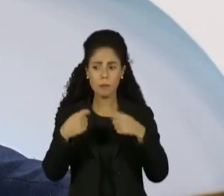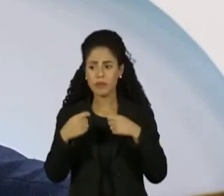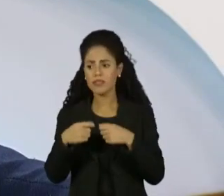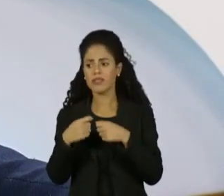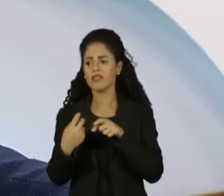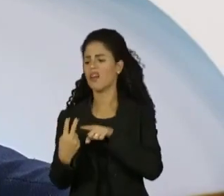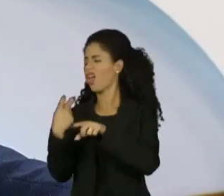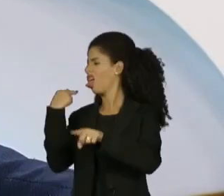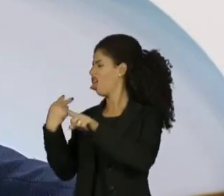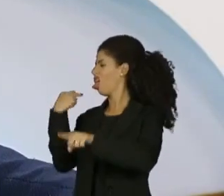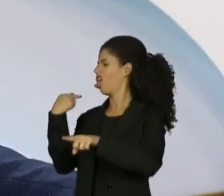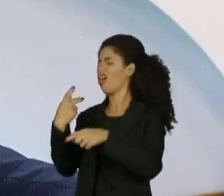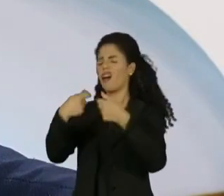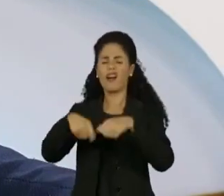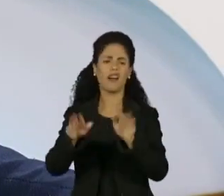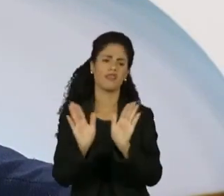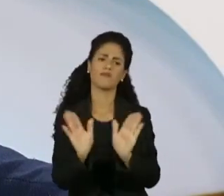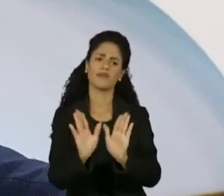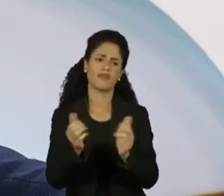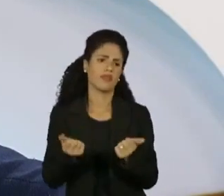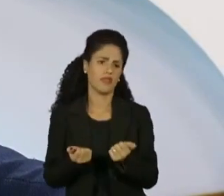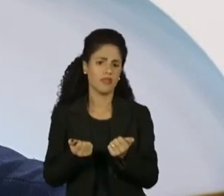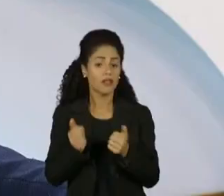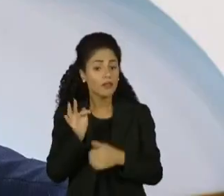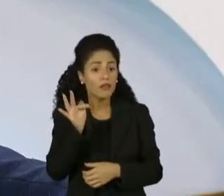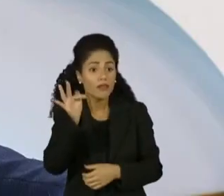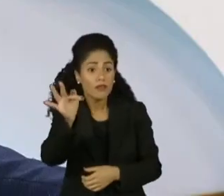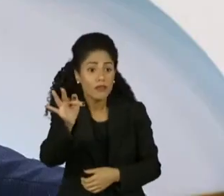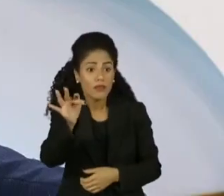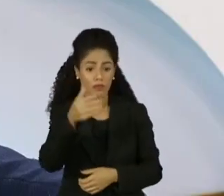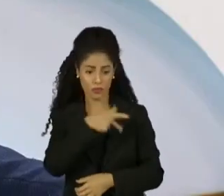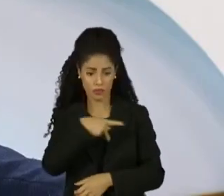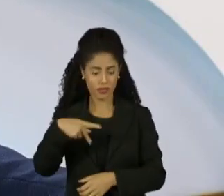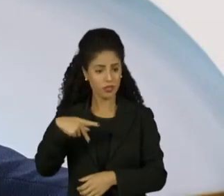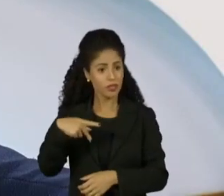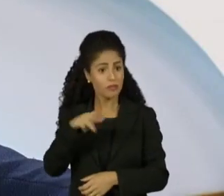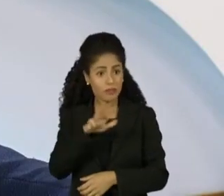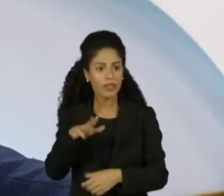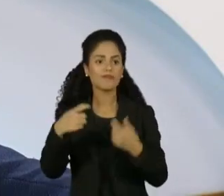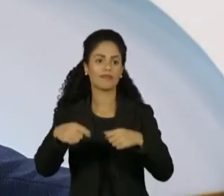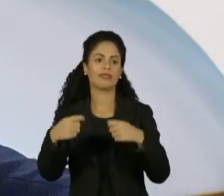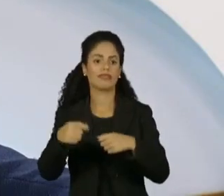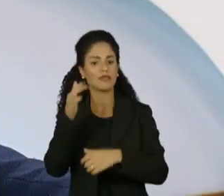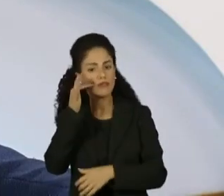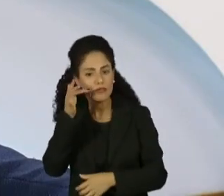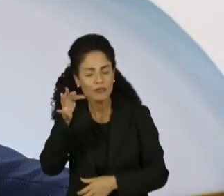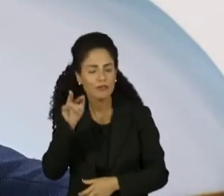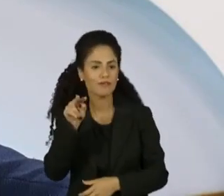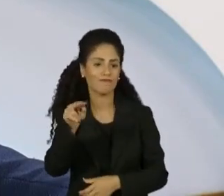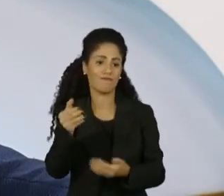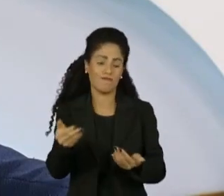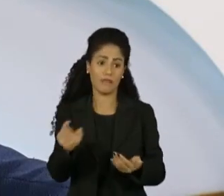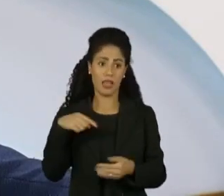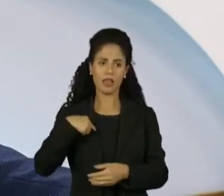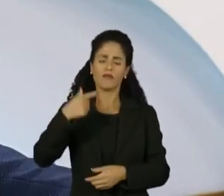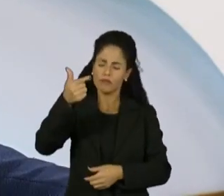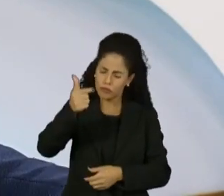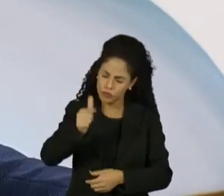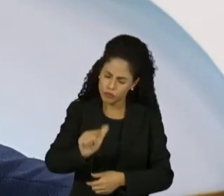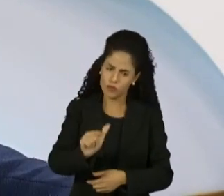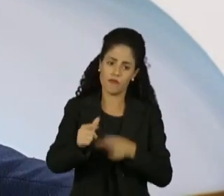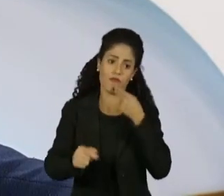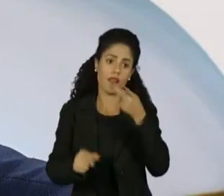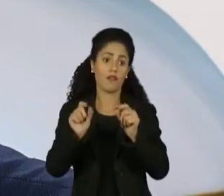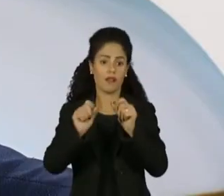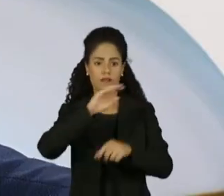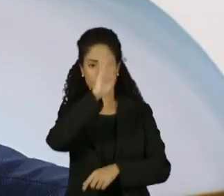estrada e ter um acidente, bater em alguma coisa no futuro. E nós estamos todos embarcados. O que eu disse, o que eu repito, é